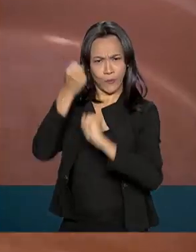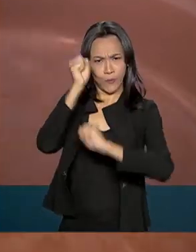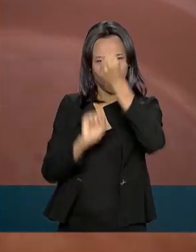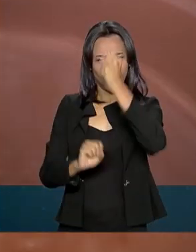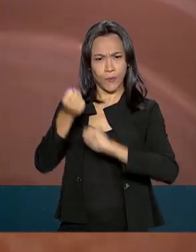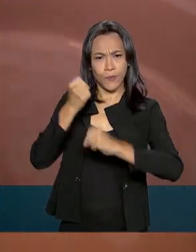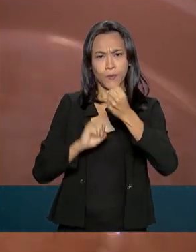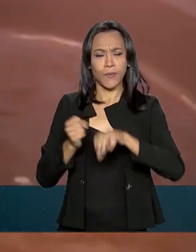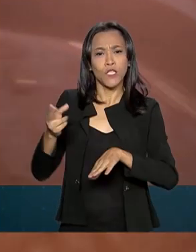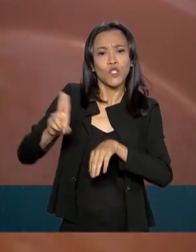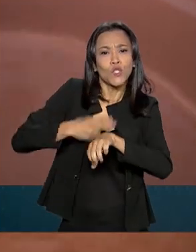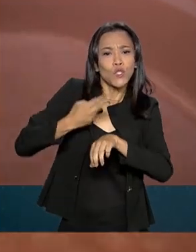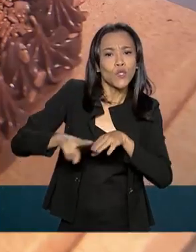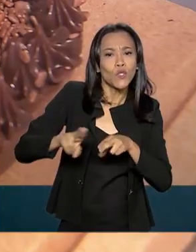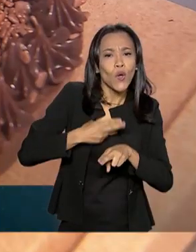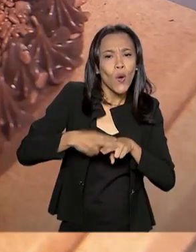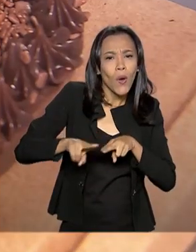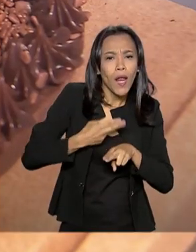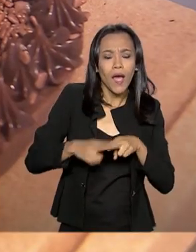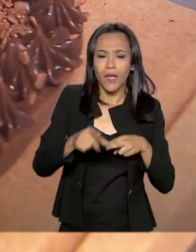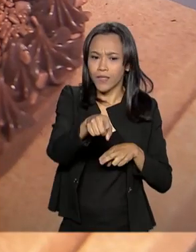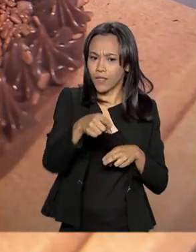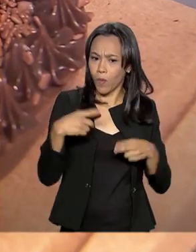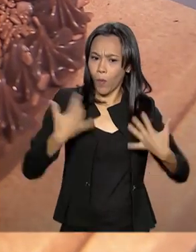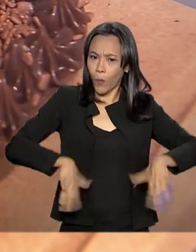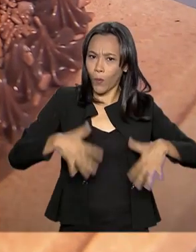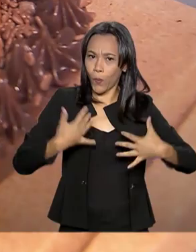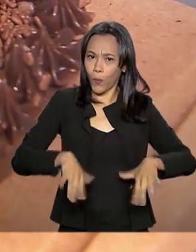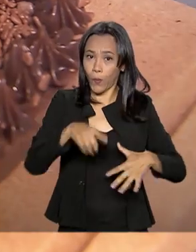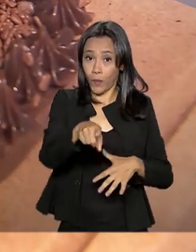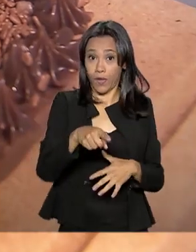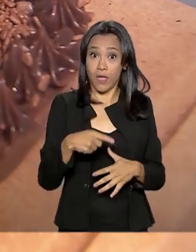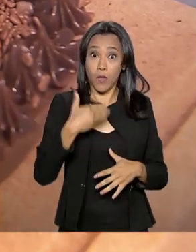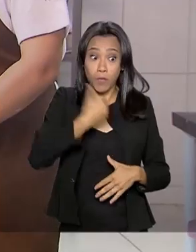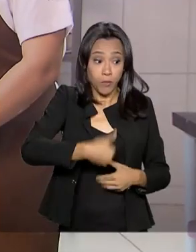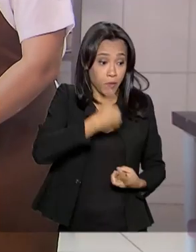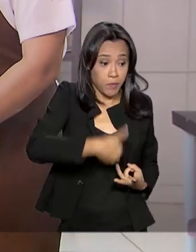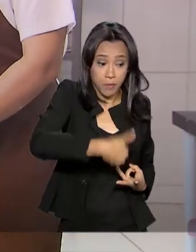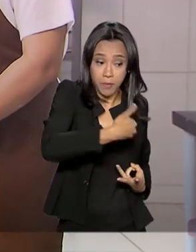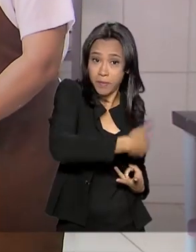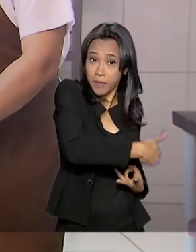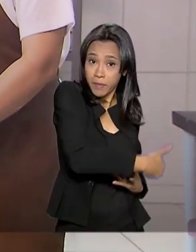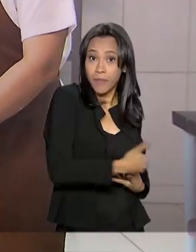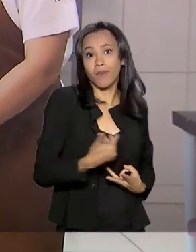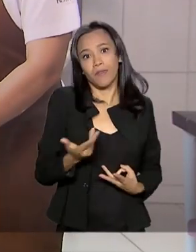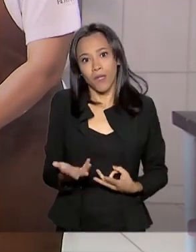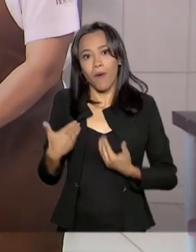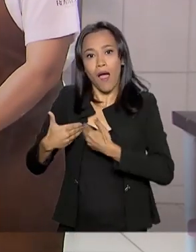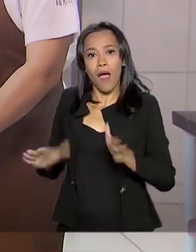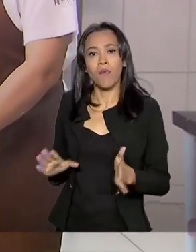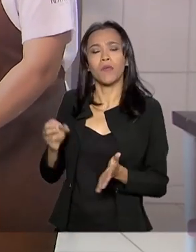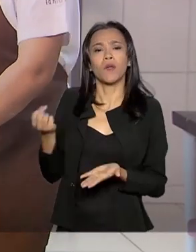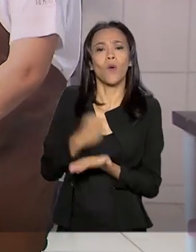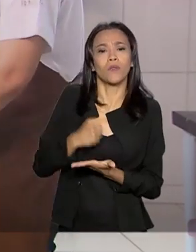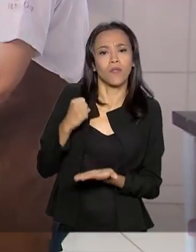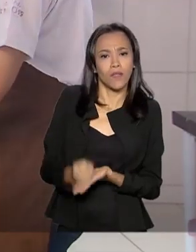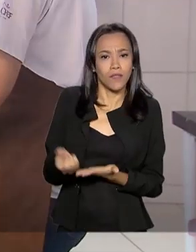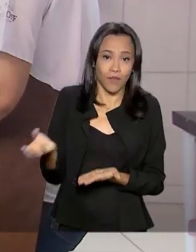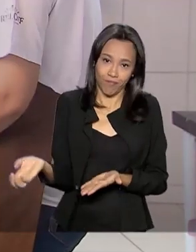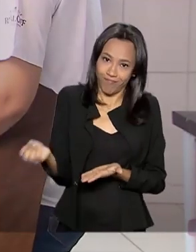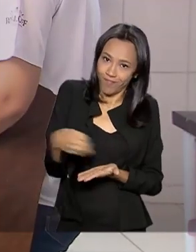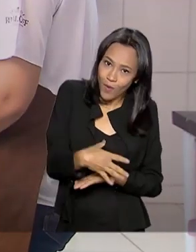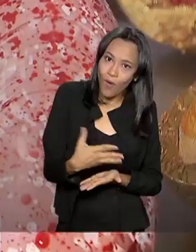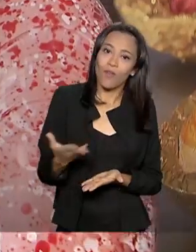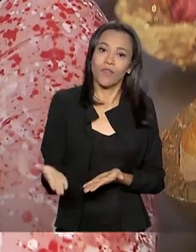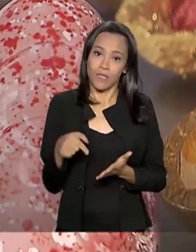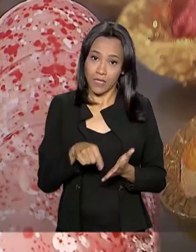produzem a todo vapor e para dar conta da demanda do mercado novas vagas de emprego surgem nessa